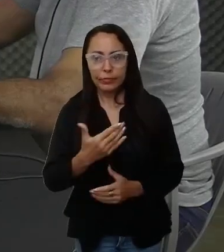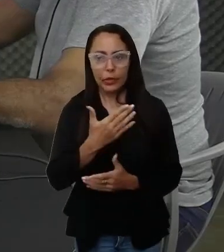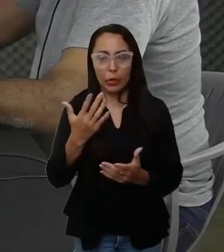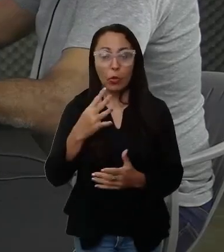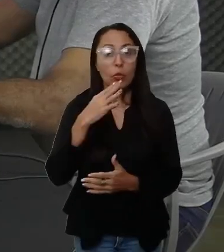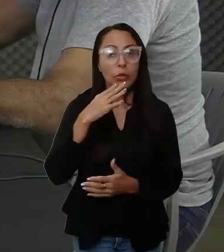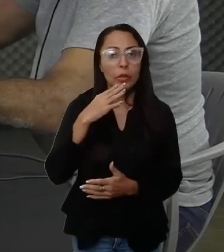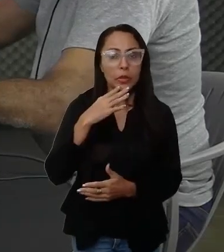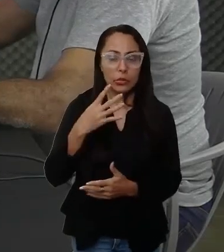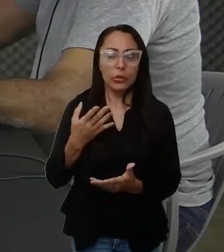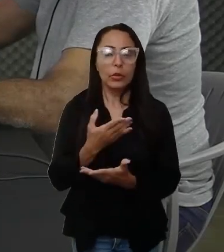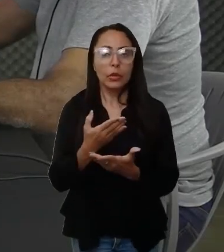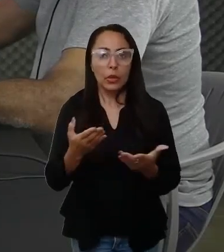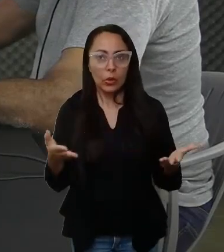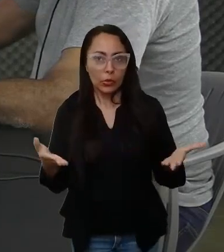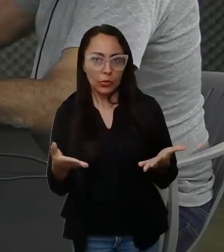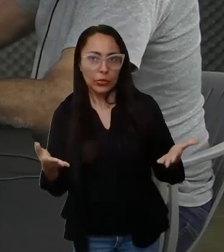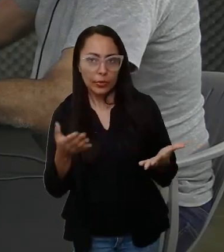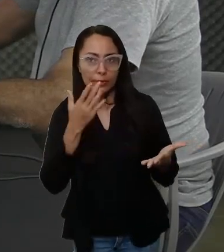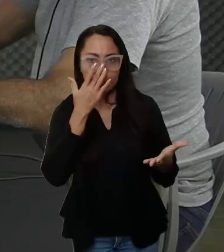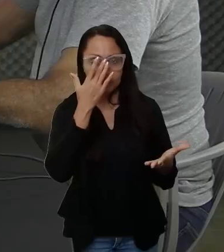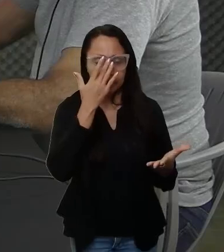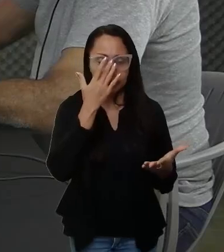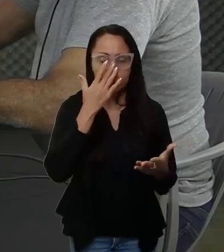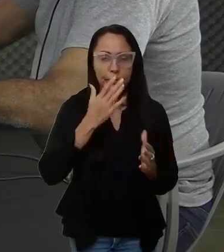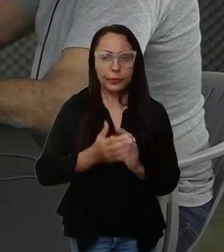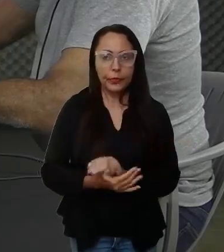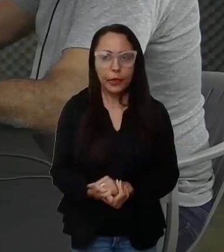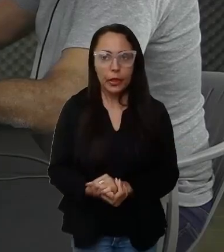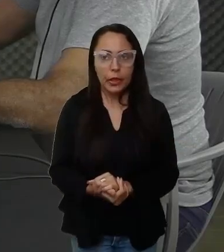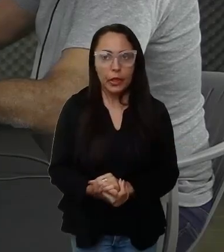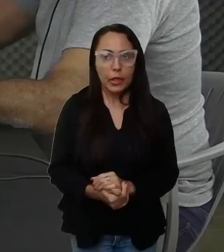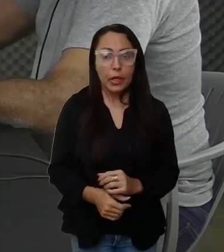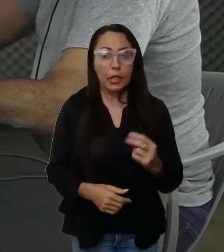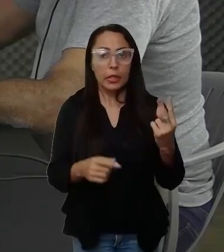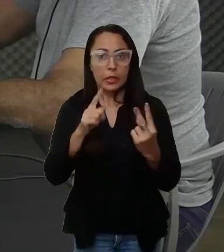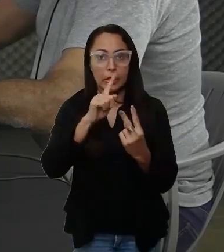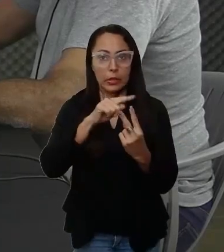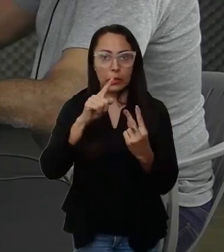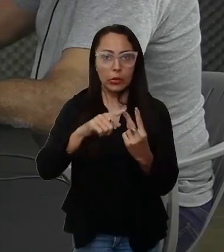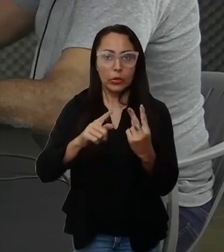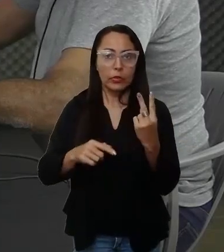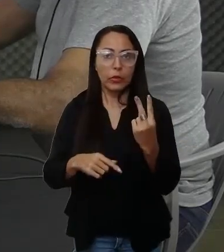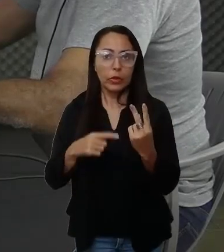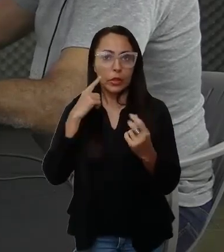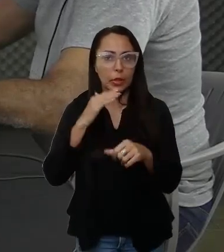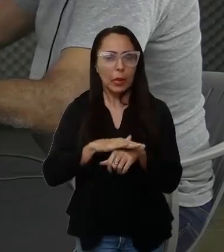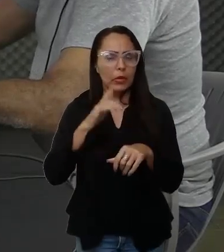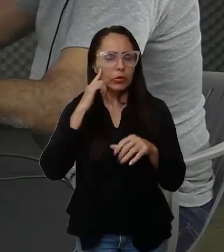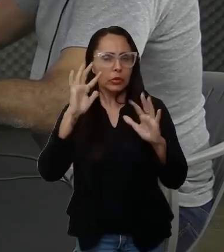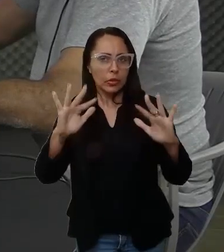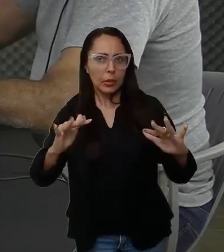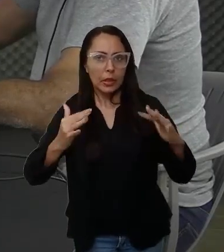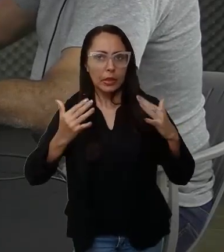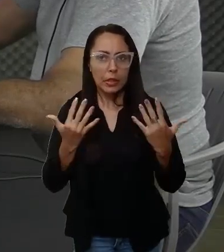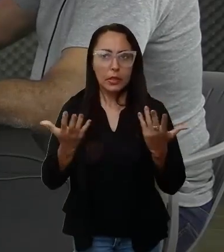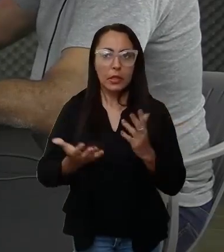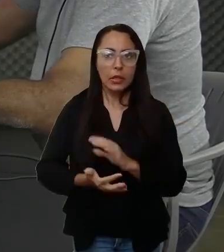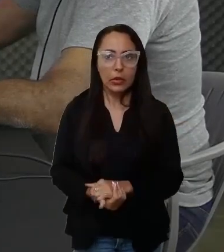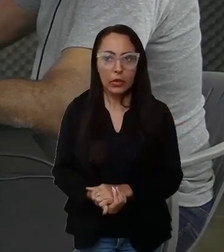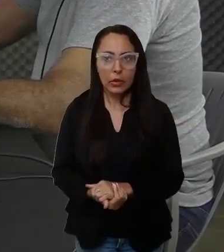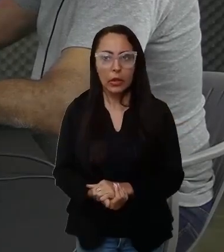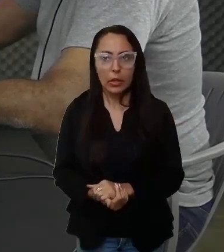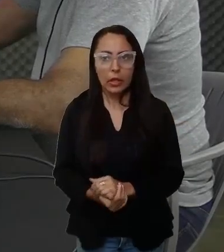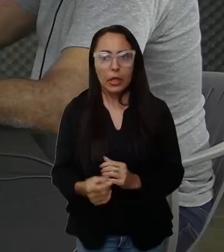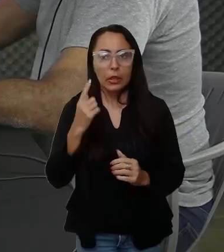conheço hoje, das atividades, esses dois foram os que mais chamaram a atenção, e eu acho que é um